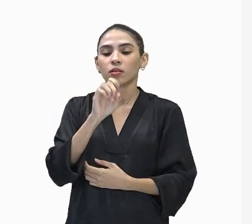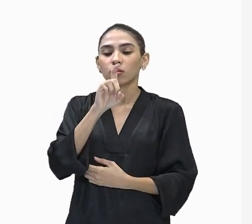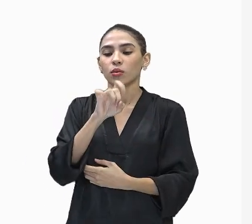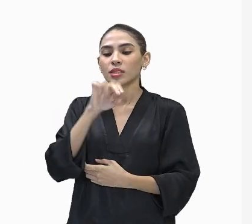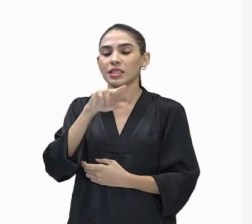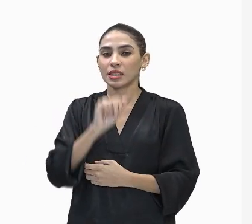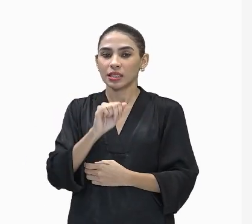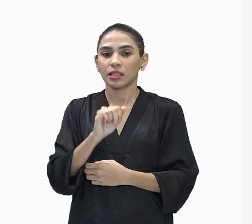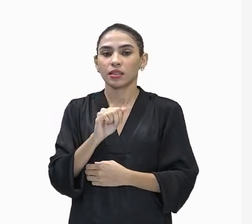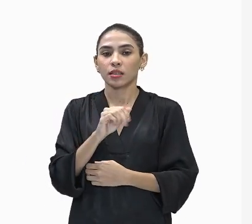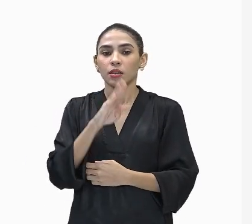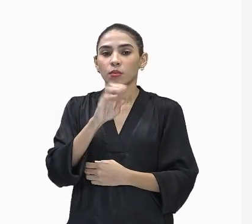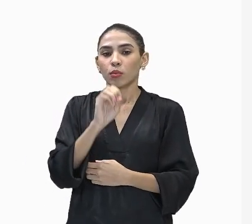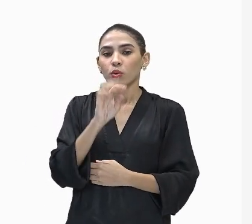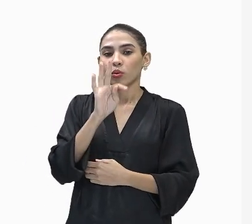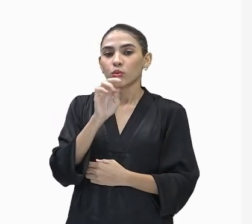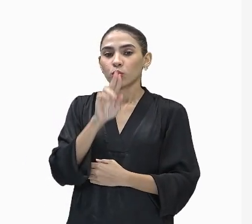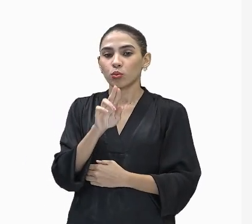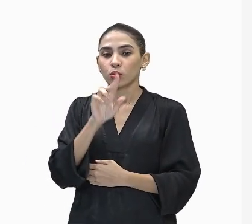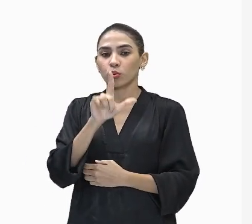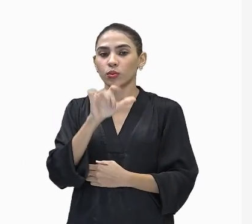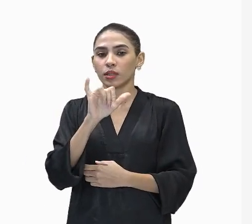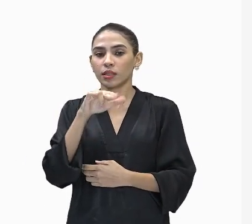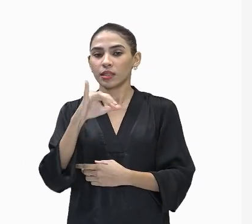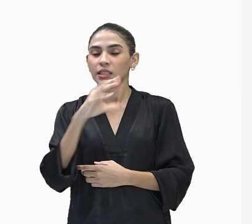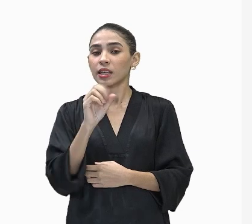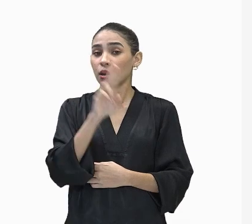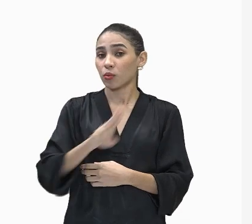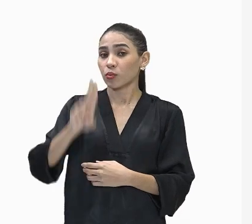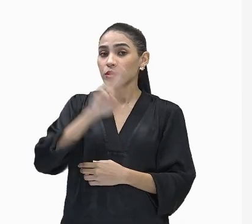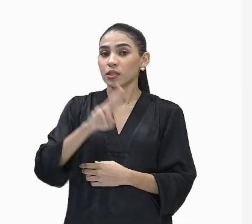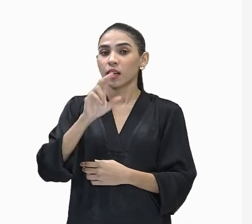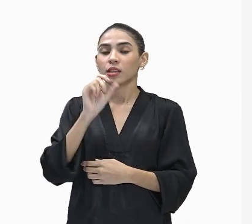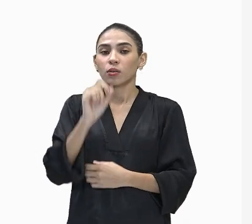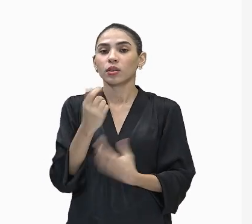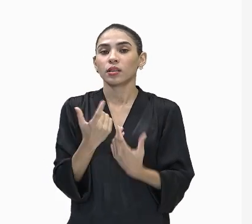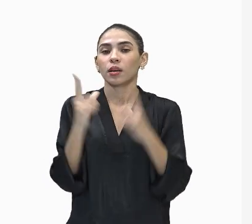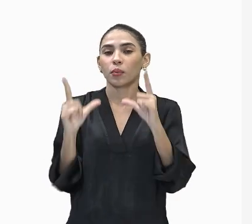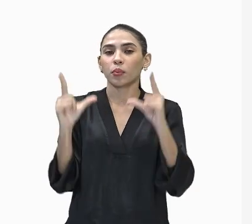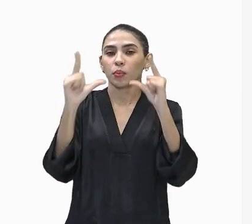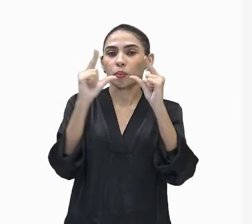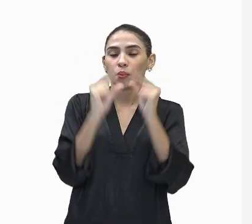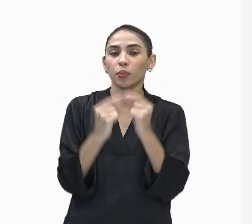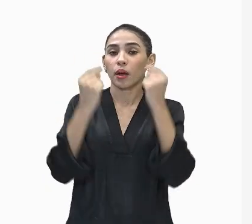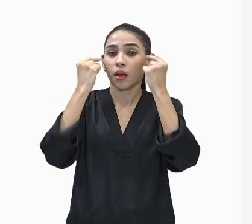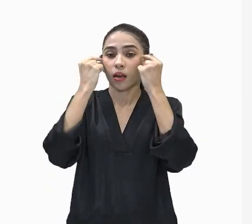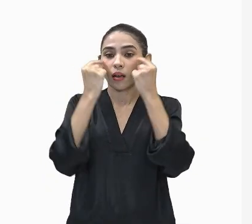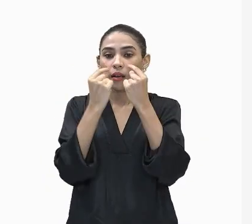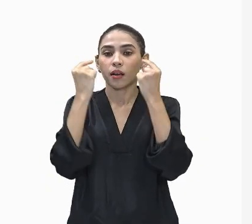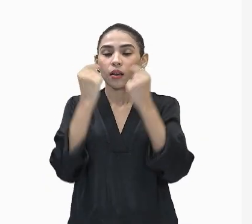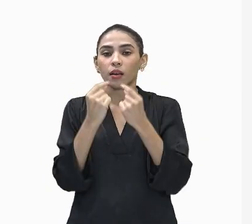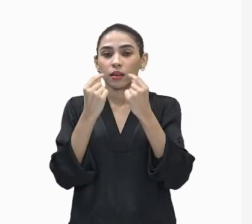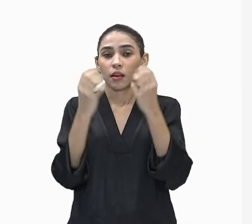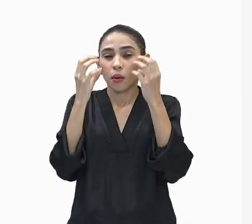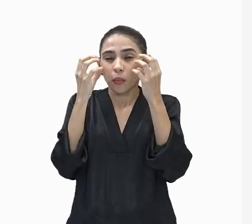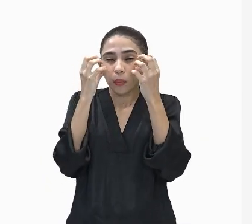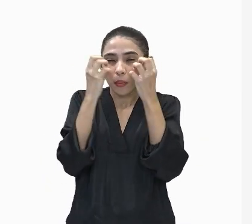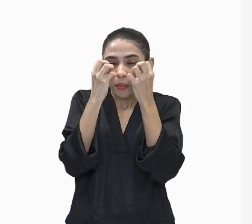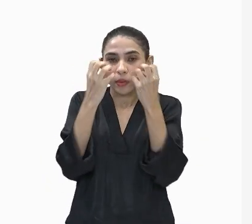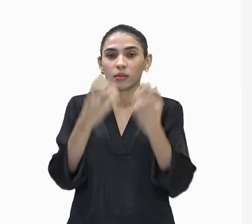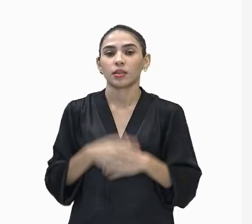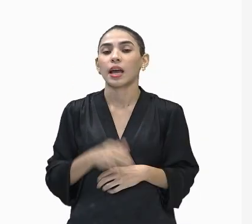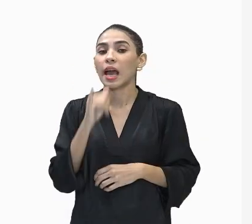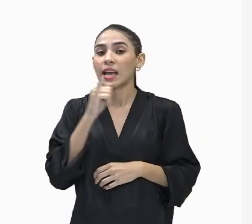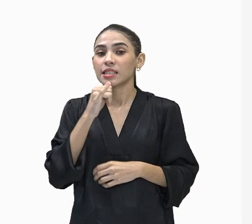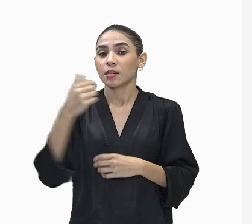botulínica e essa toxina botulínica é utilizada para amenizar linhas de expressão e rugas né então quando ela